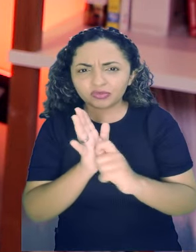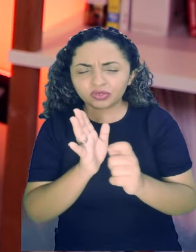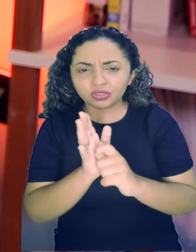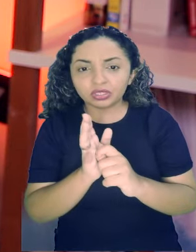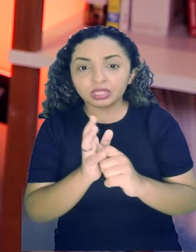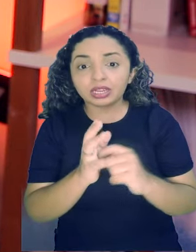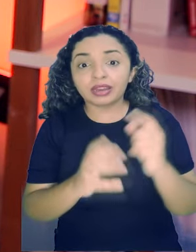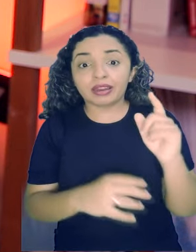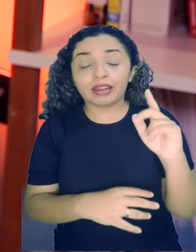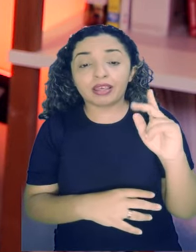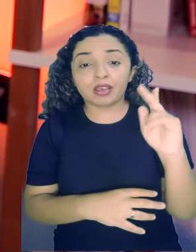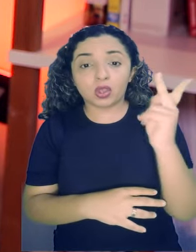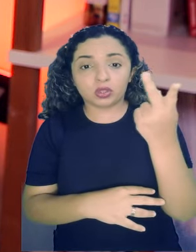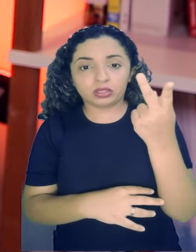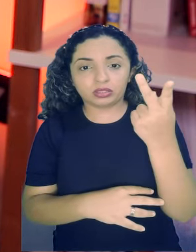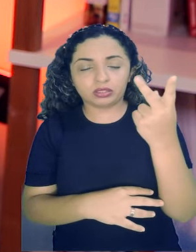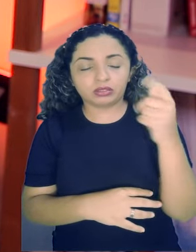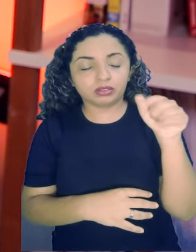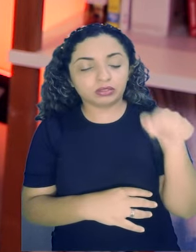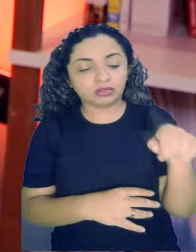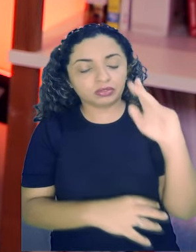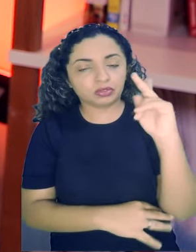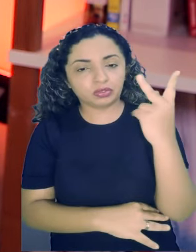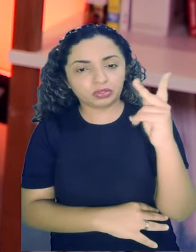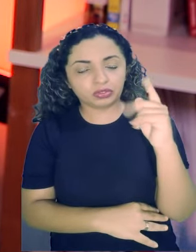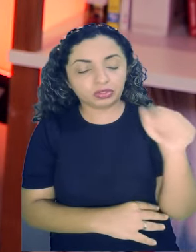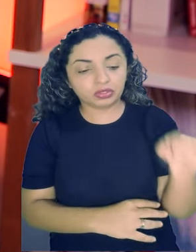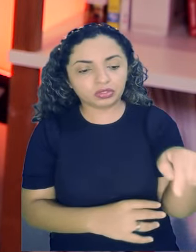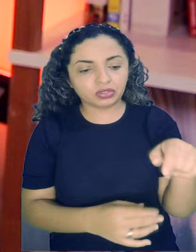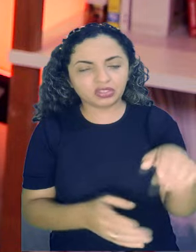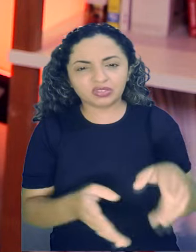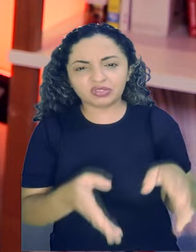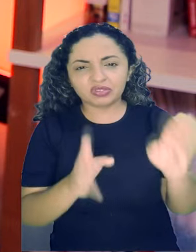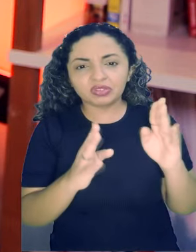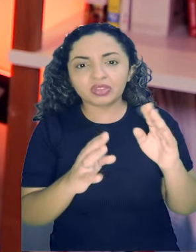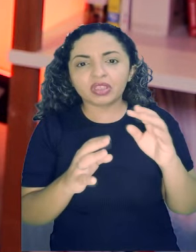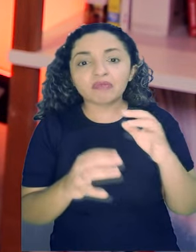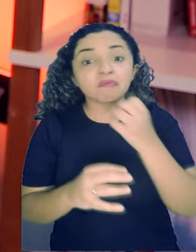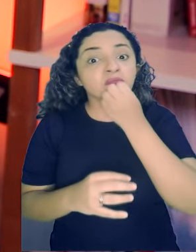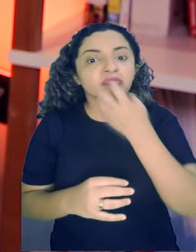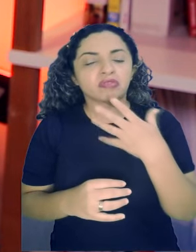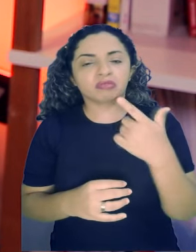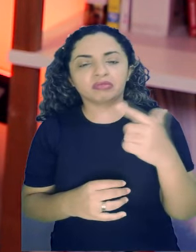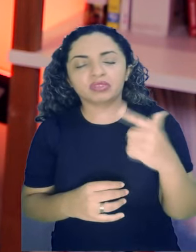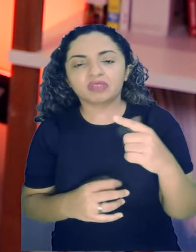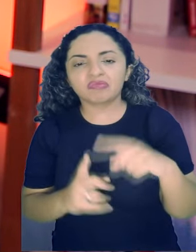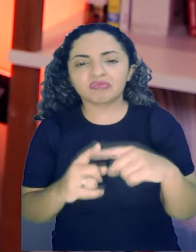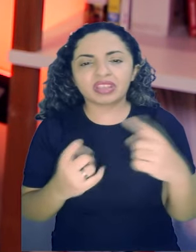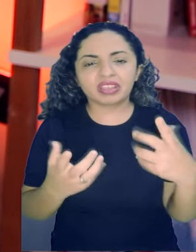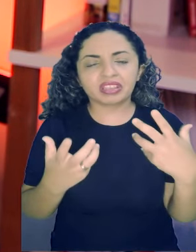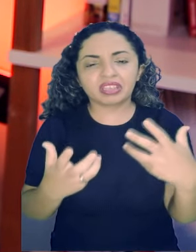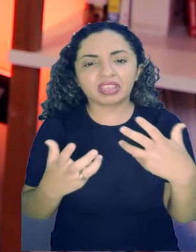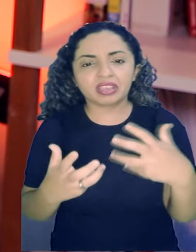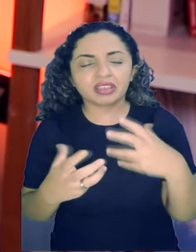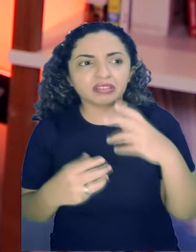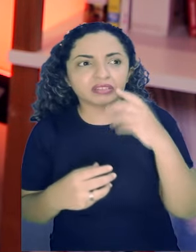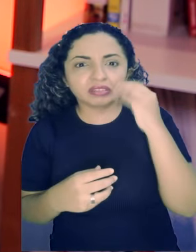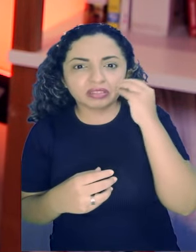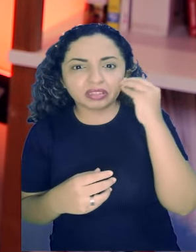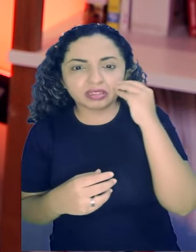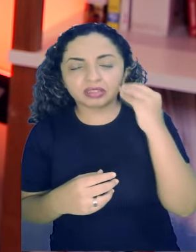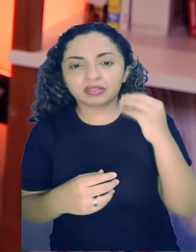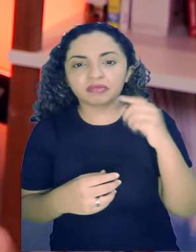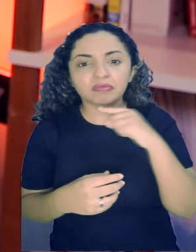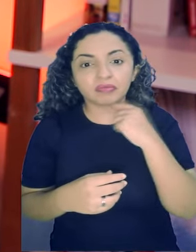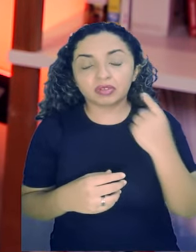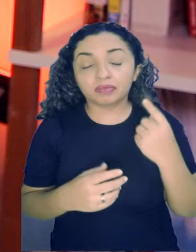num quarto de hotel de muita ruim, de péssima qualidade, tentando o seu